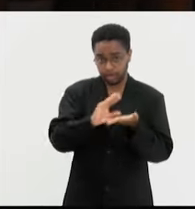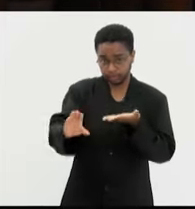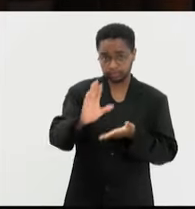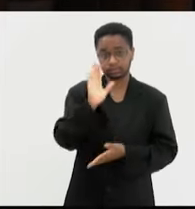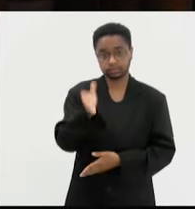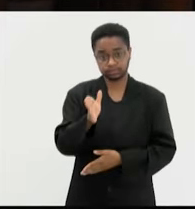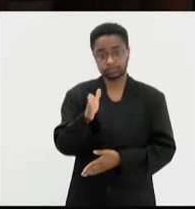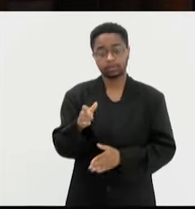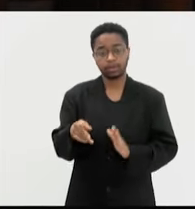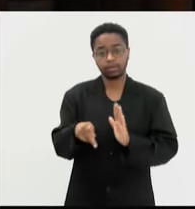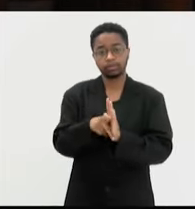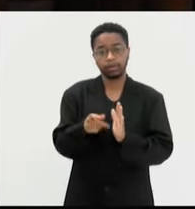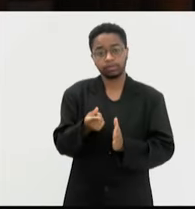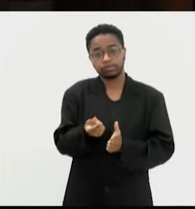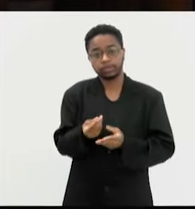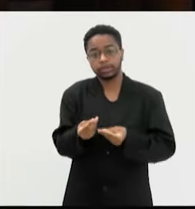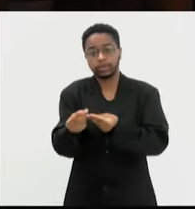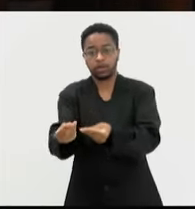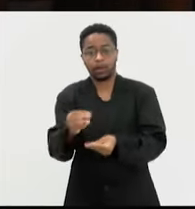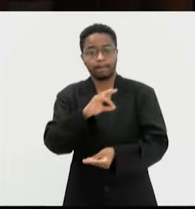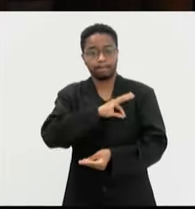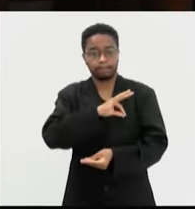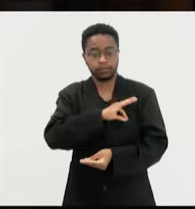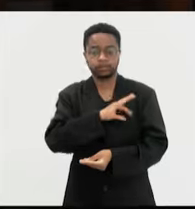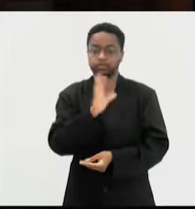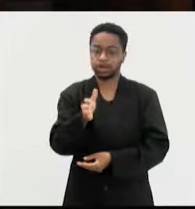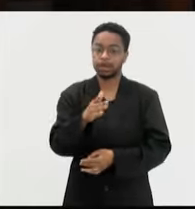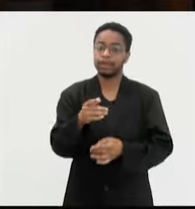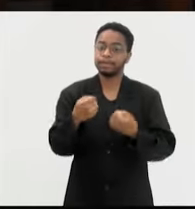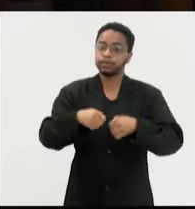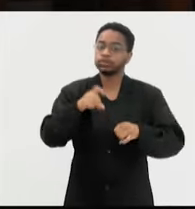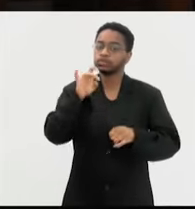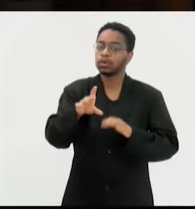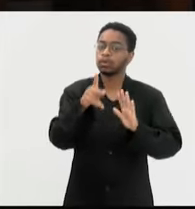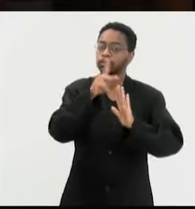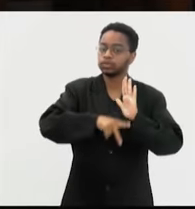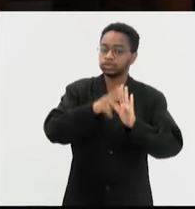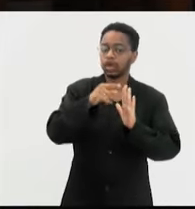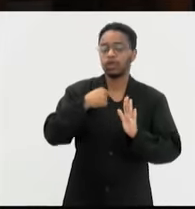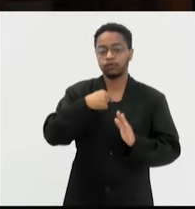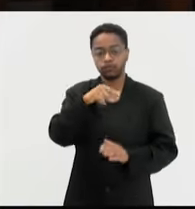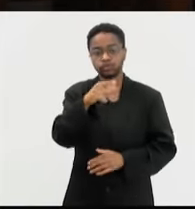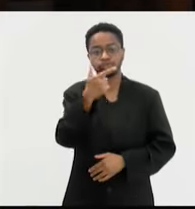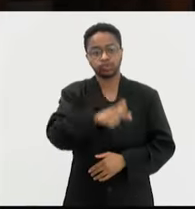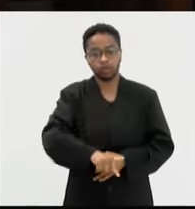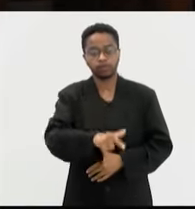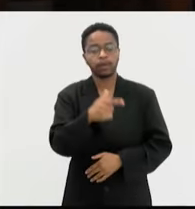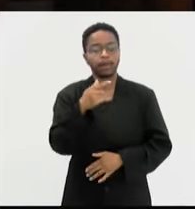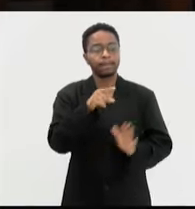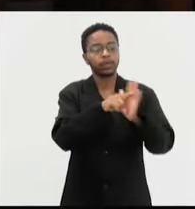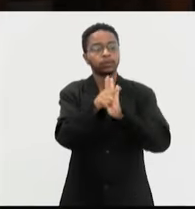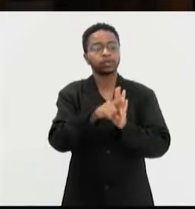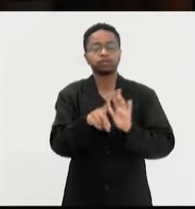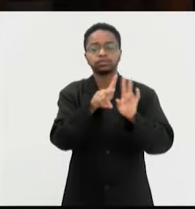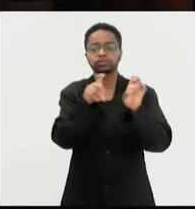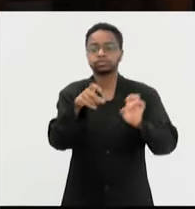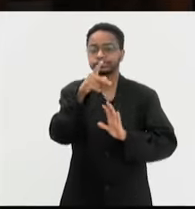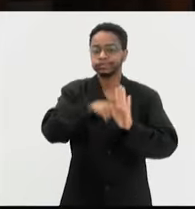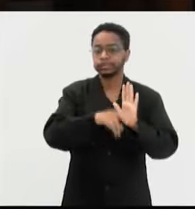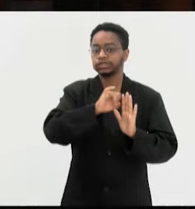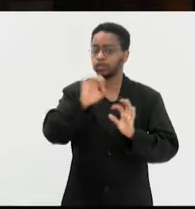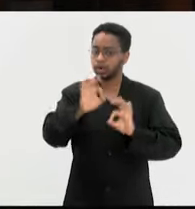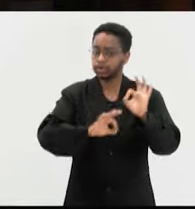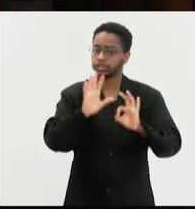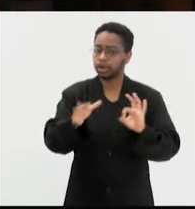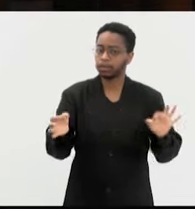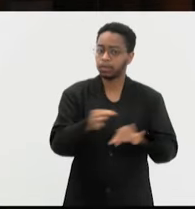no fundo da PM no fuspom é só ter o projeto essa semana eu vou lá no Comandante Geral de novo e perguntar do projeto você tá montado para iniciar